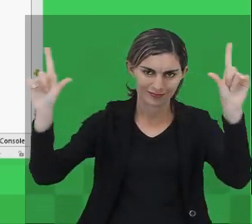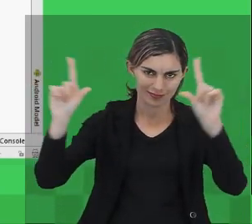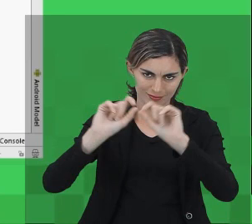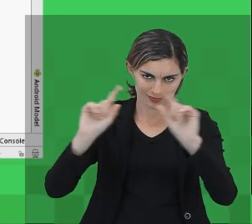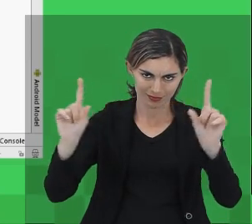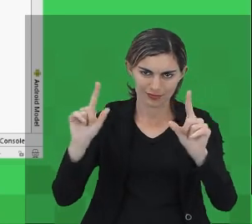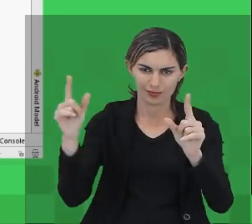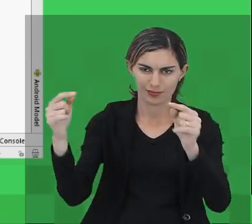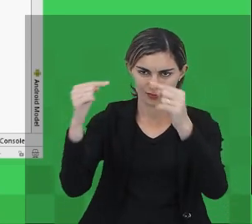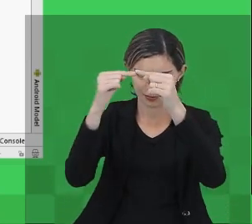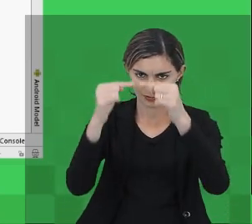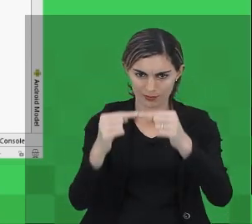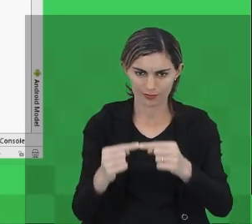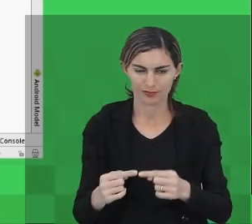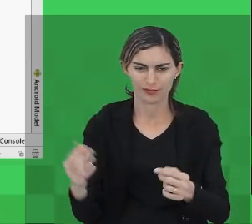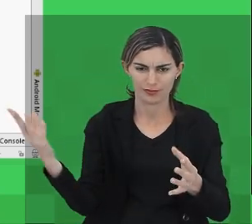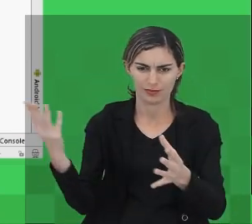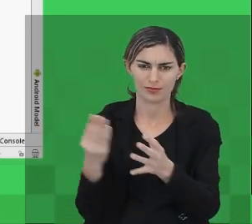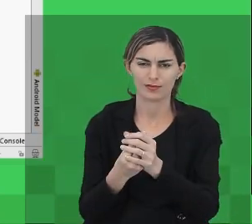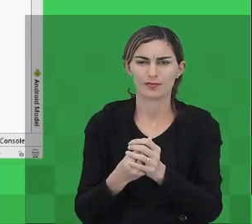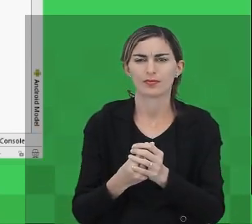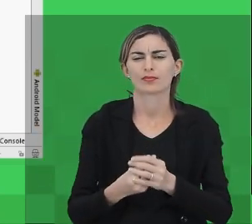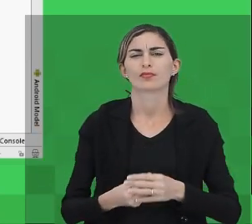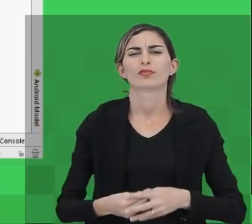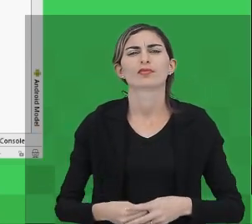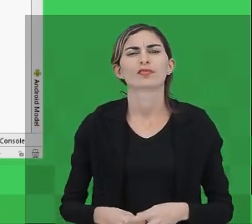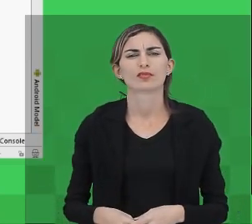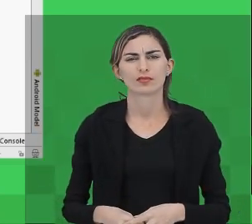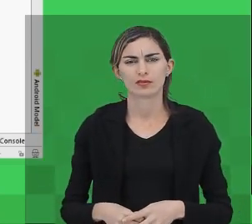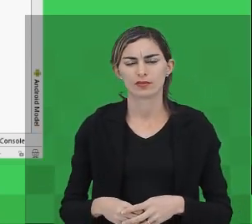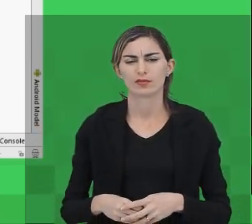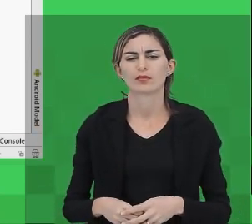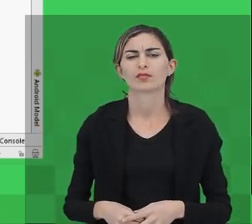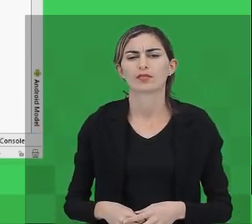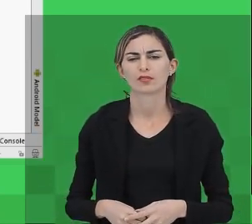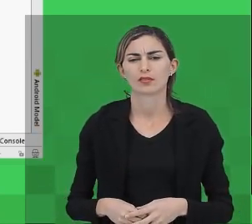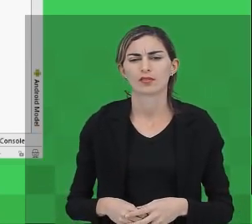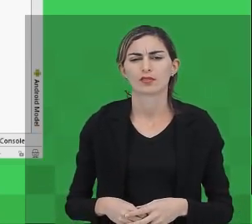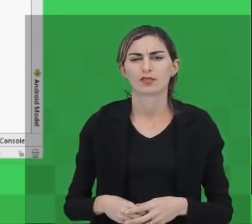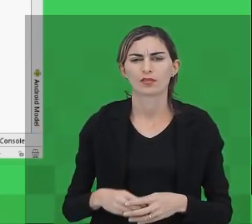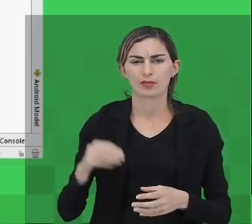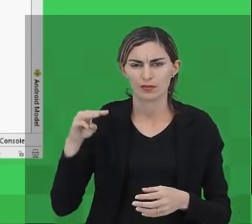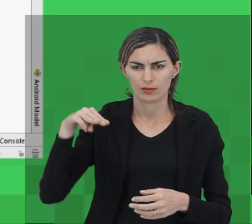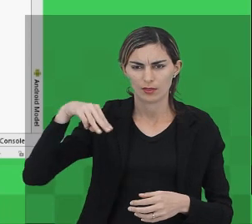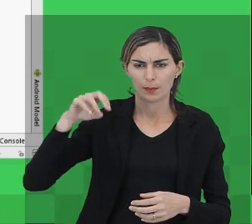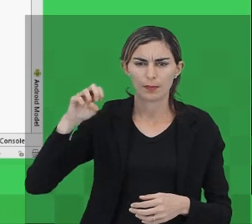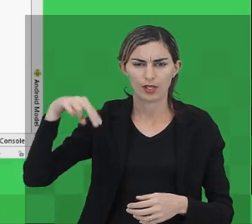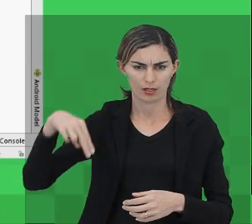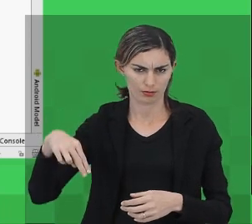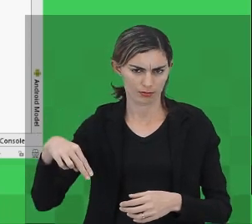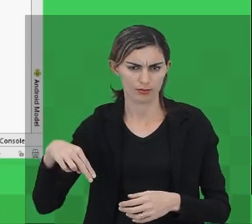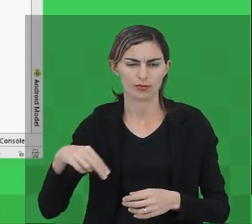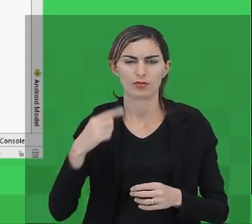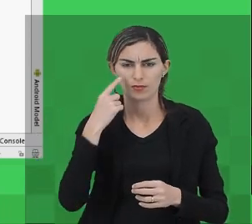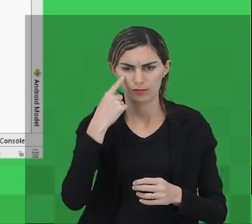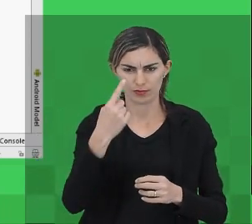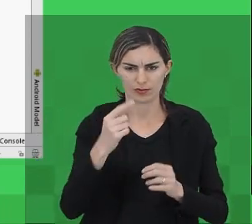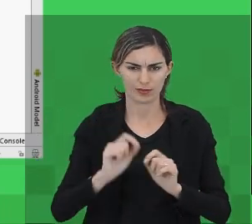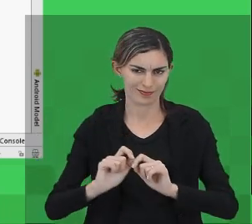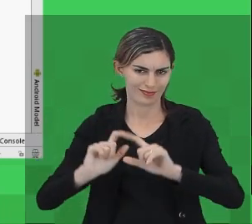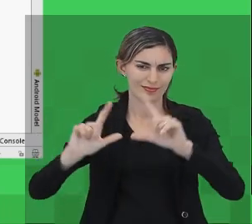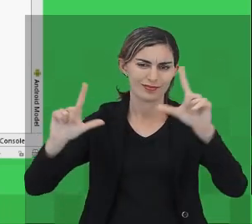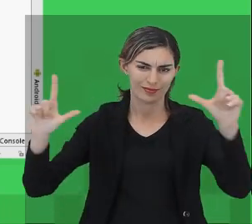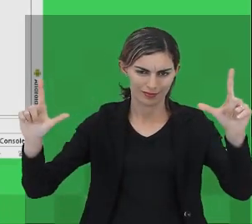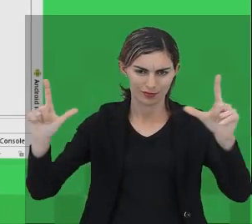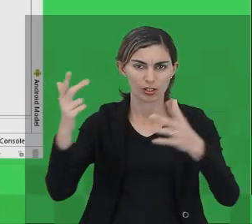que vão ser associadas a todas as Activities. Então, Activity Main, vocês